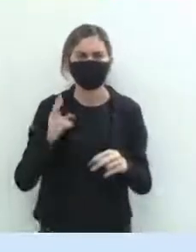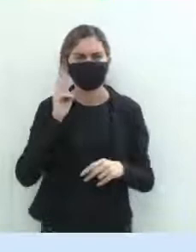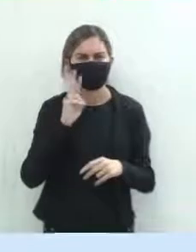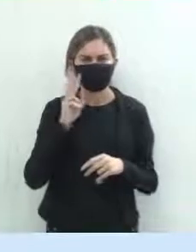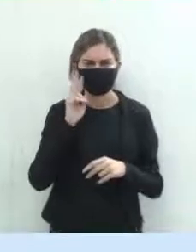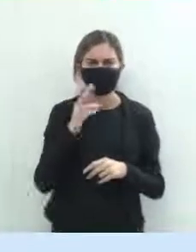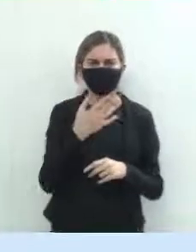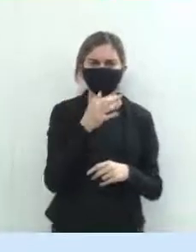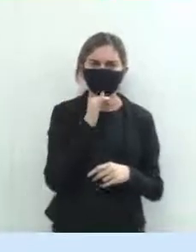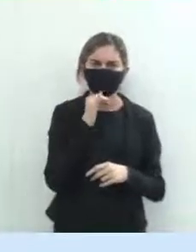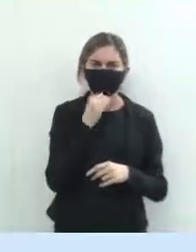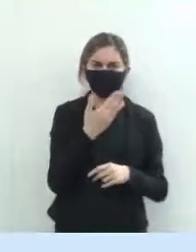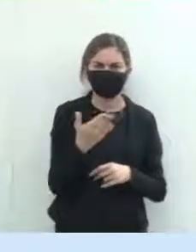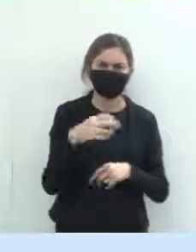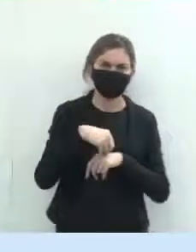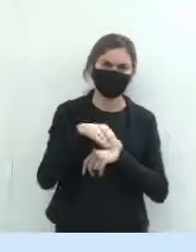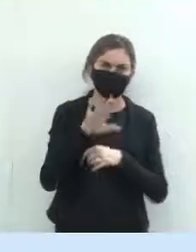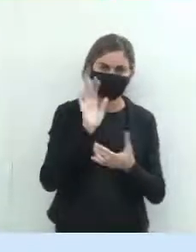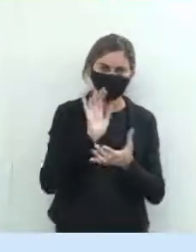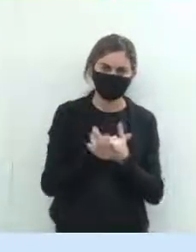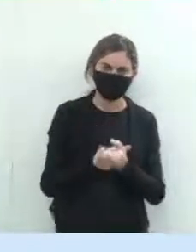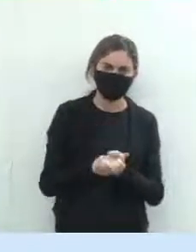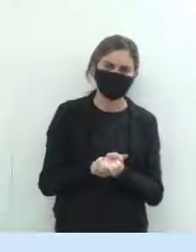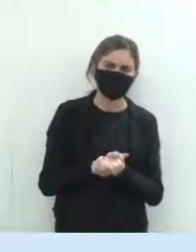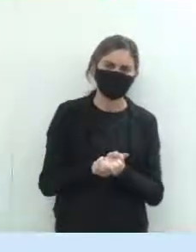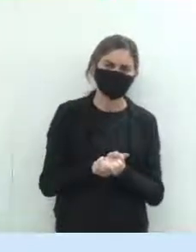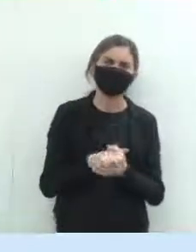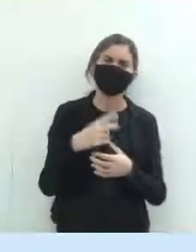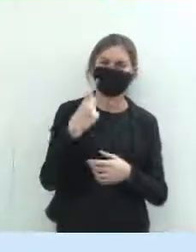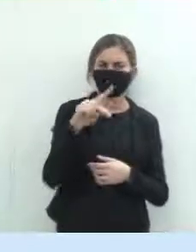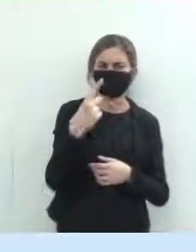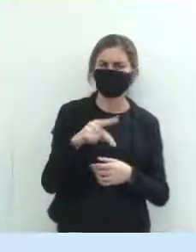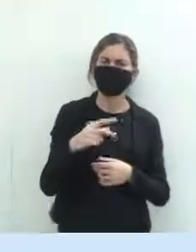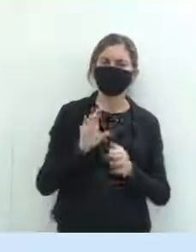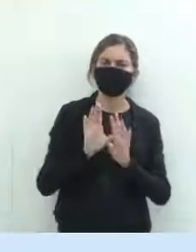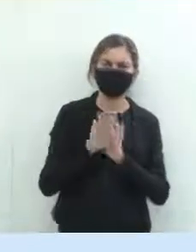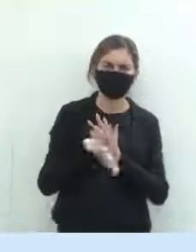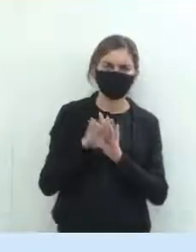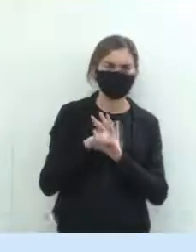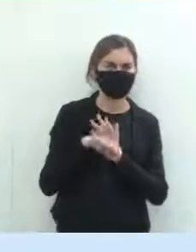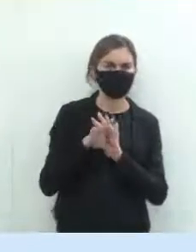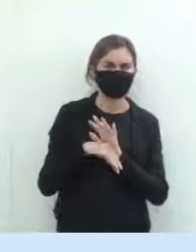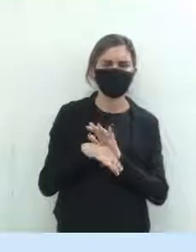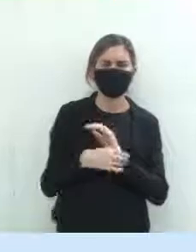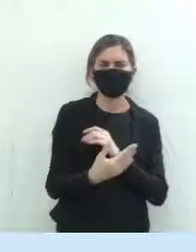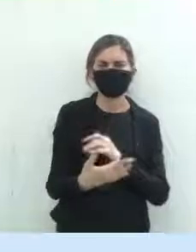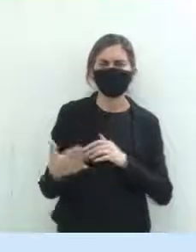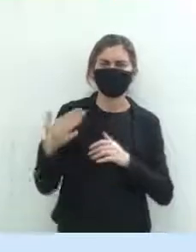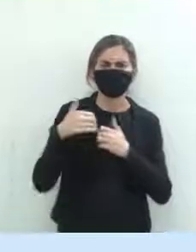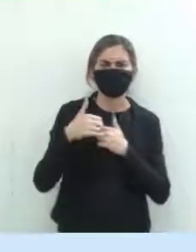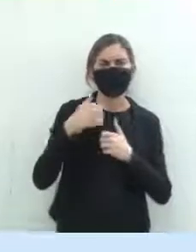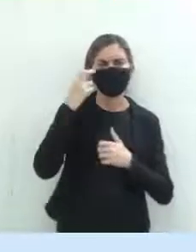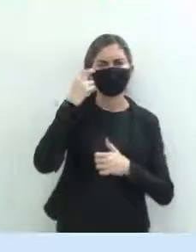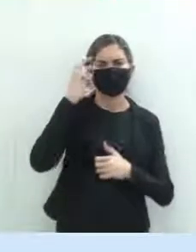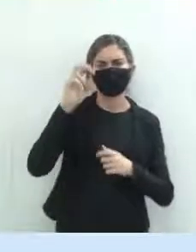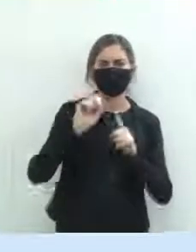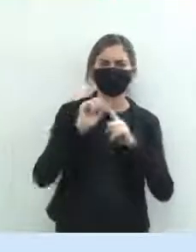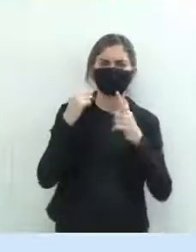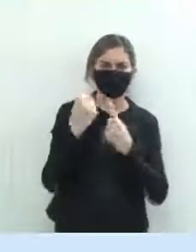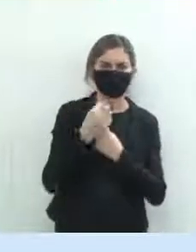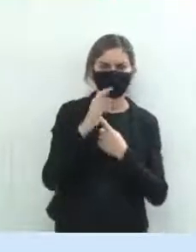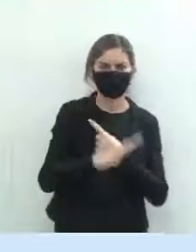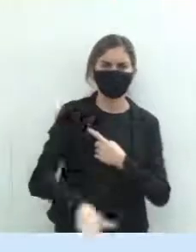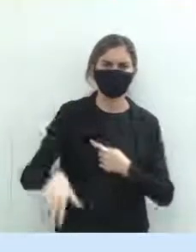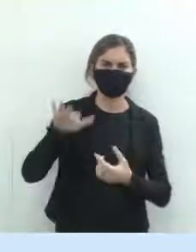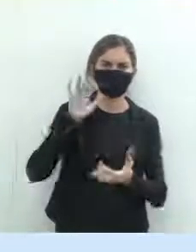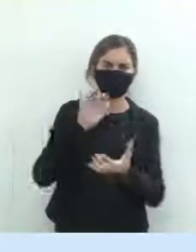lá do exemplo que eu dei para vocês do casamento? Então, ali é um conceito que é guiado pela cultura da sociedade. Quem